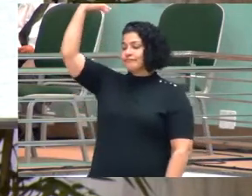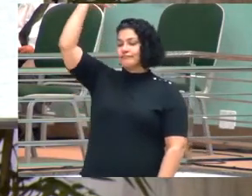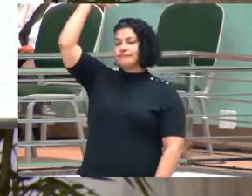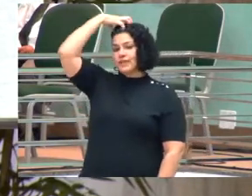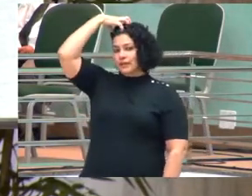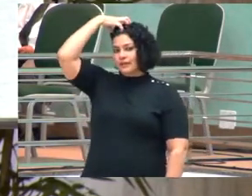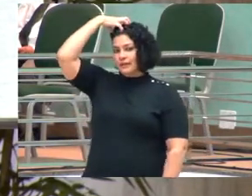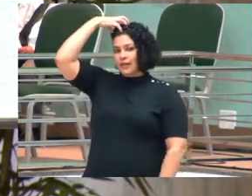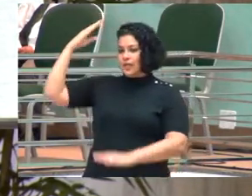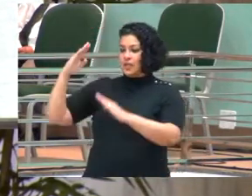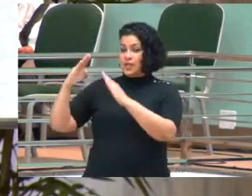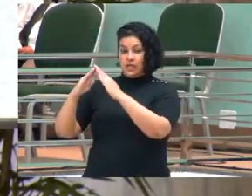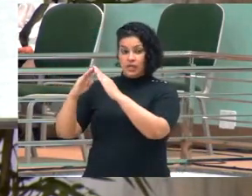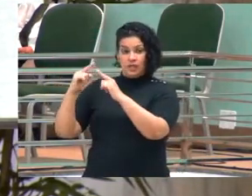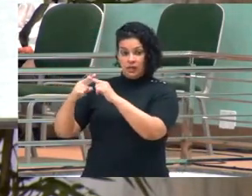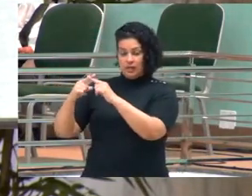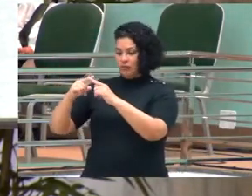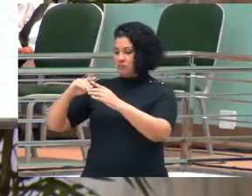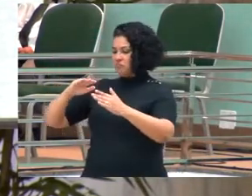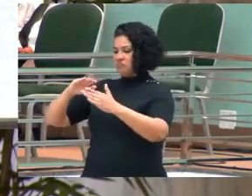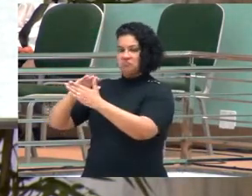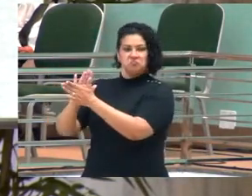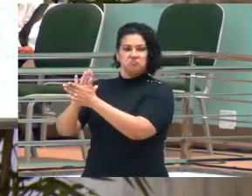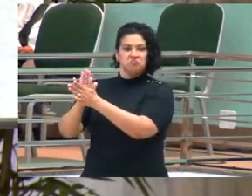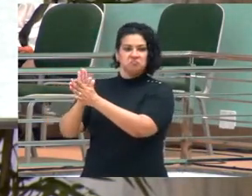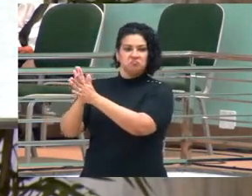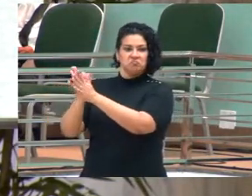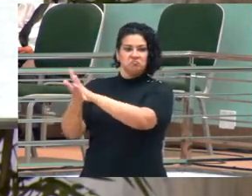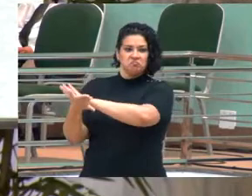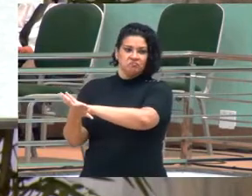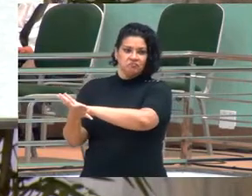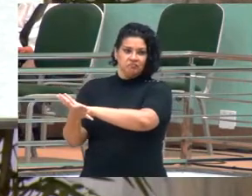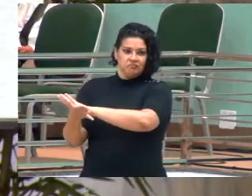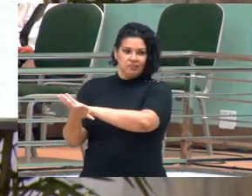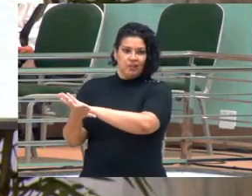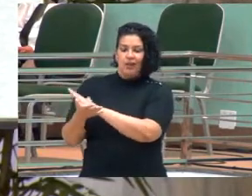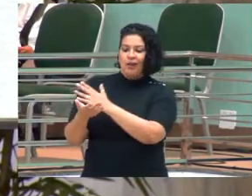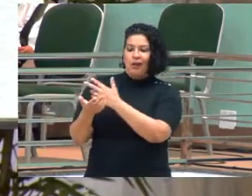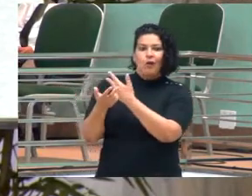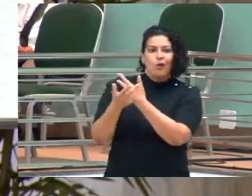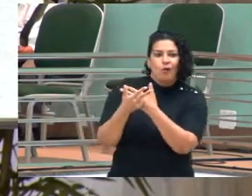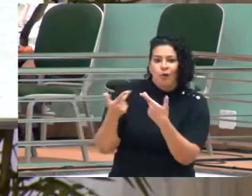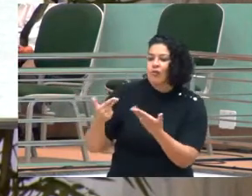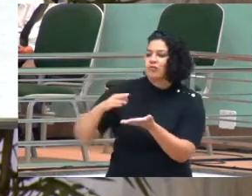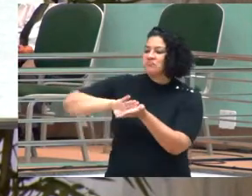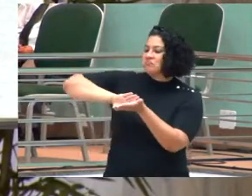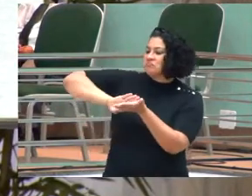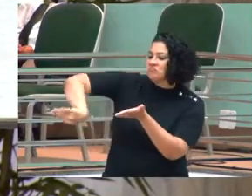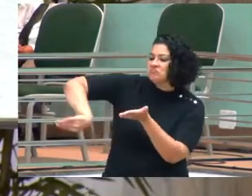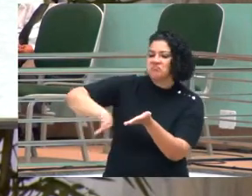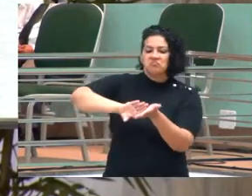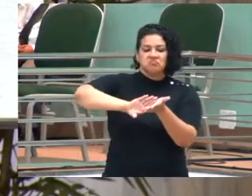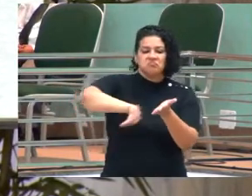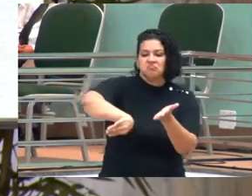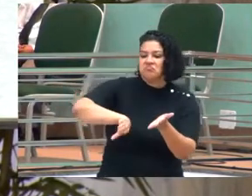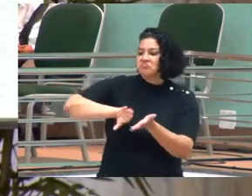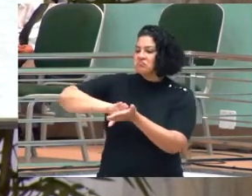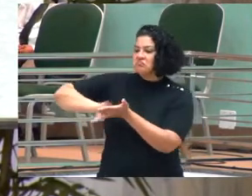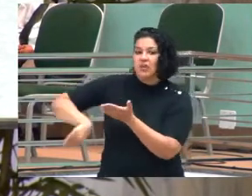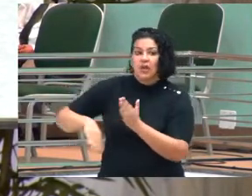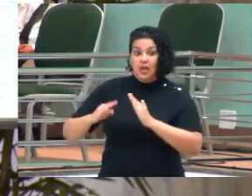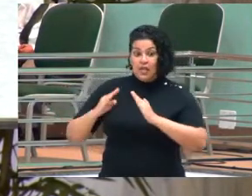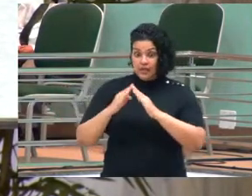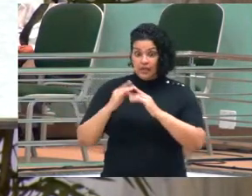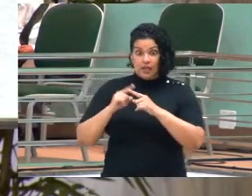Ele profanou dentro do templo. Ele profanou os utensílios do templo da casa de Deus. E